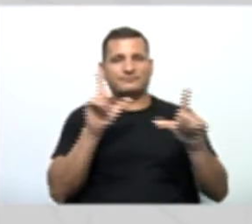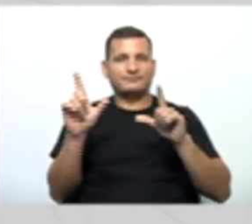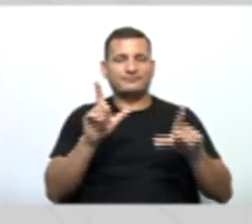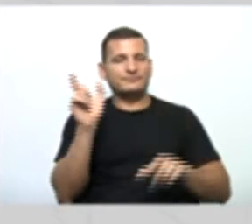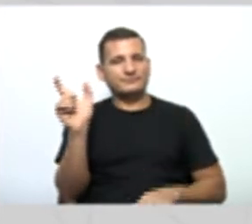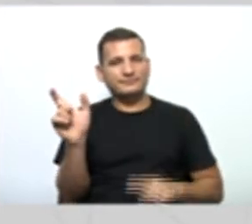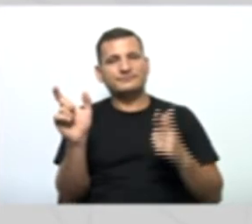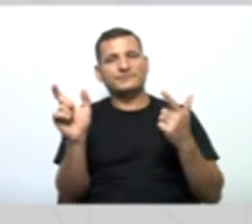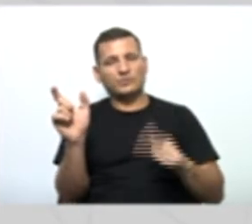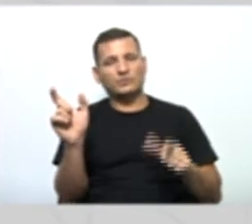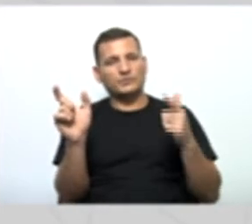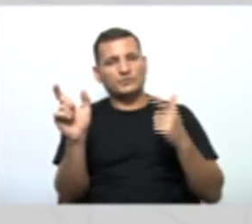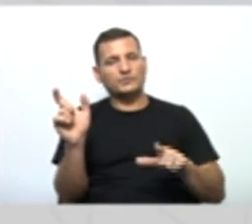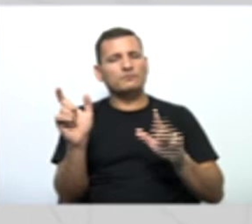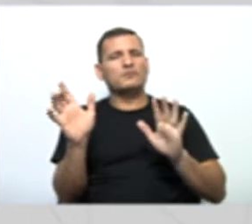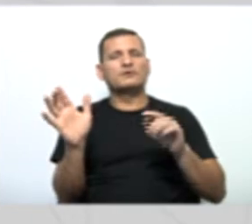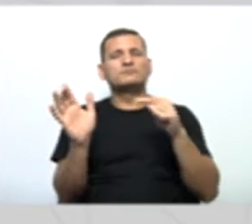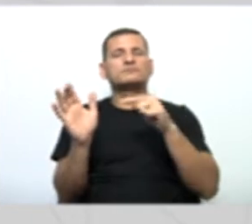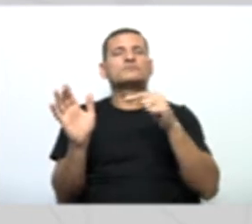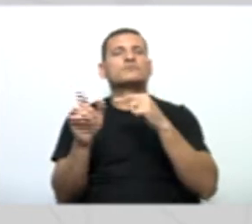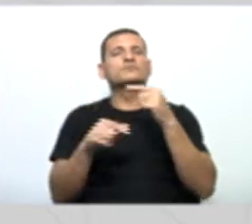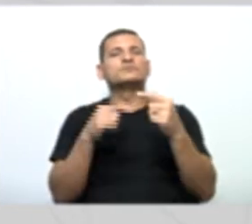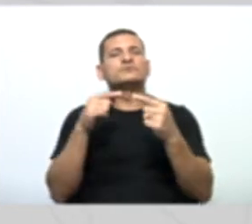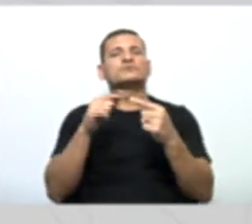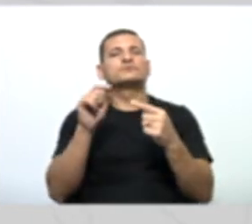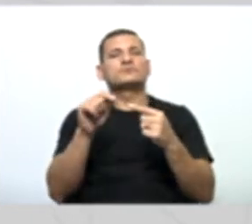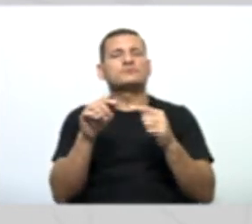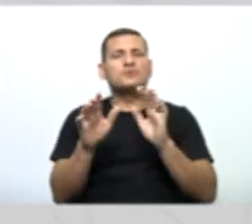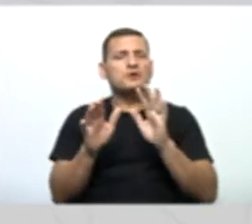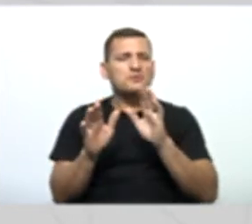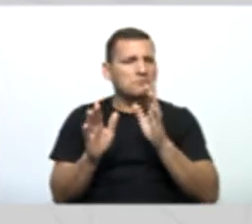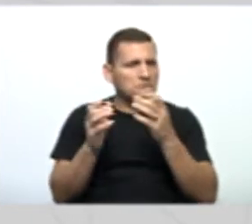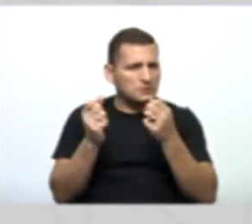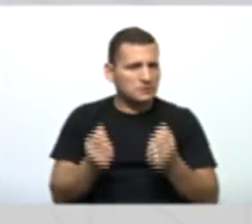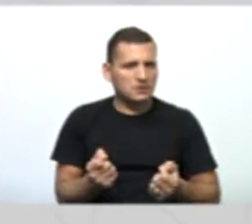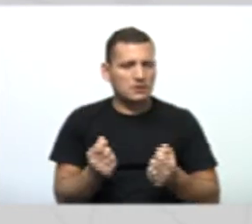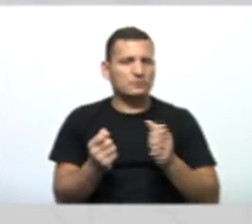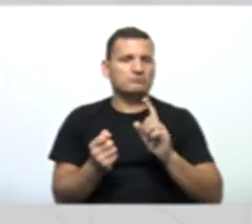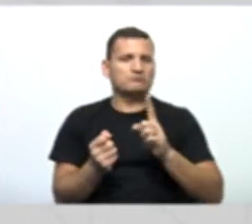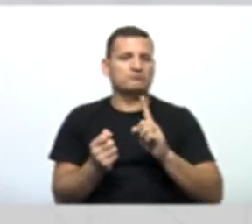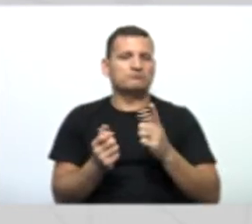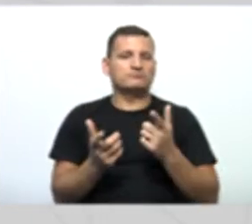objetivo disso? Você vai falar, poxa, não ficou pesado, não ficou